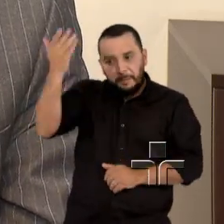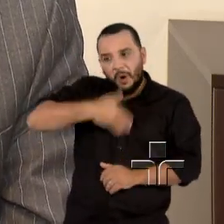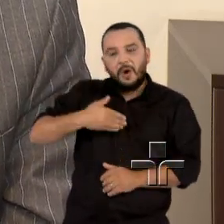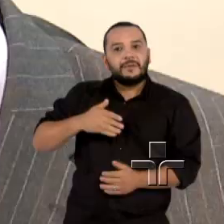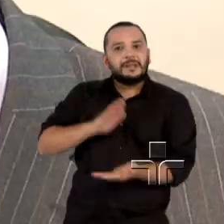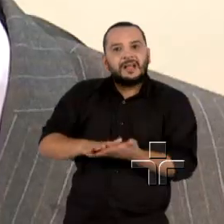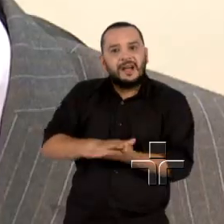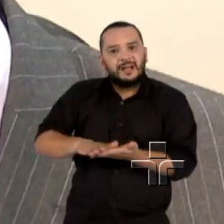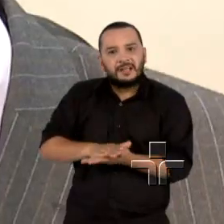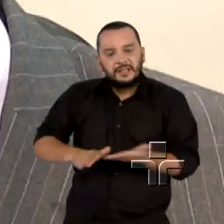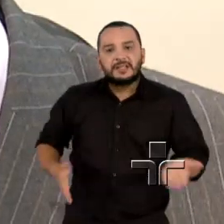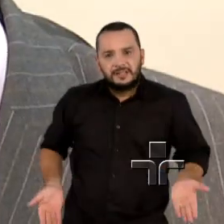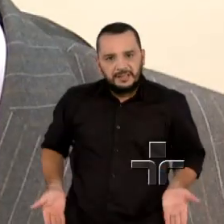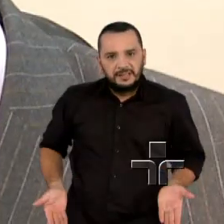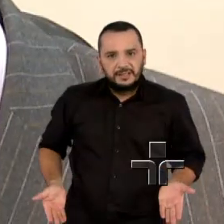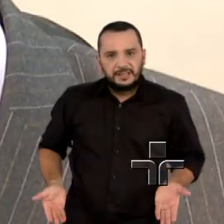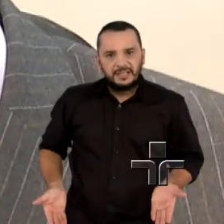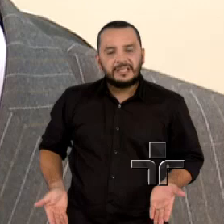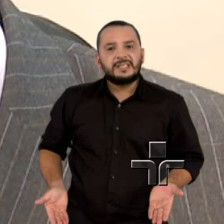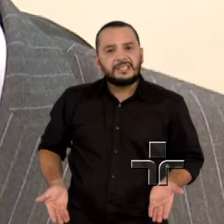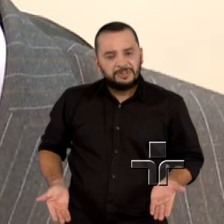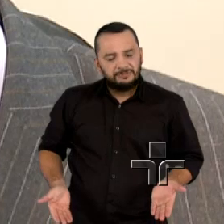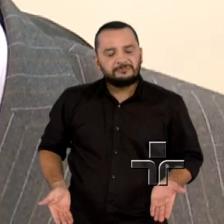seriam eles, foram